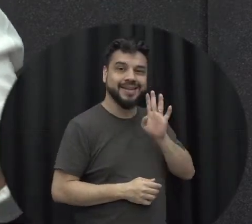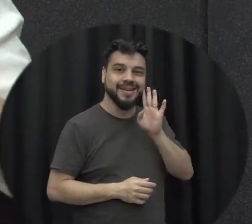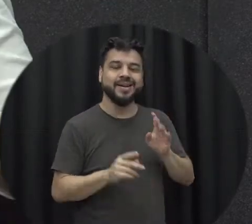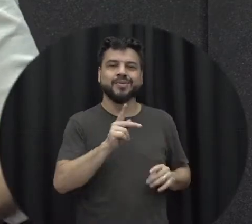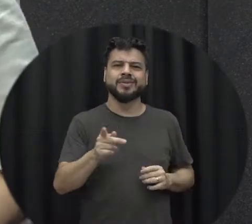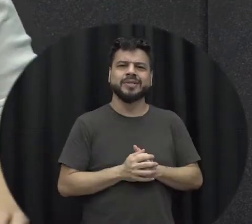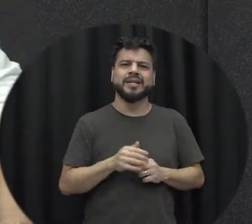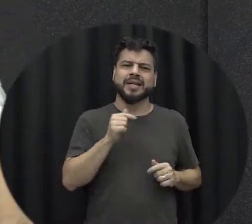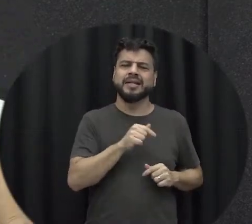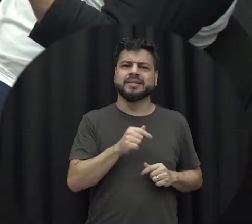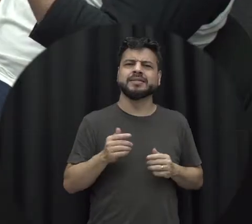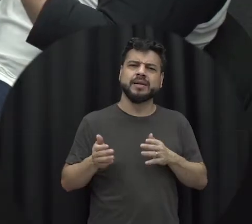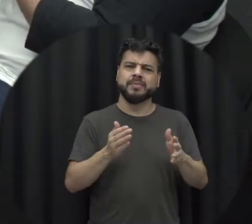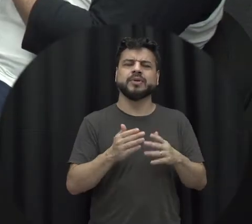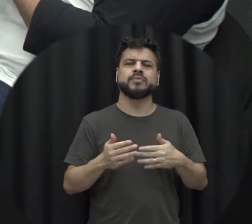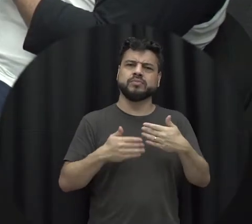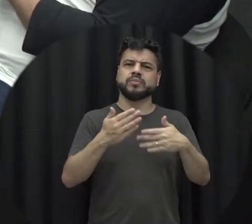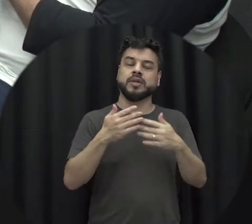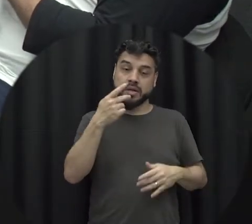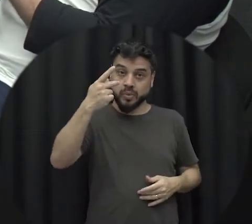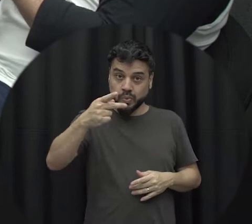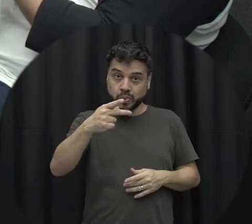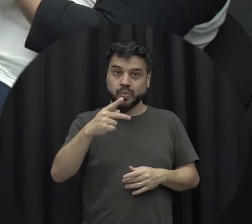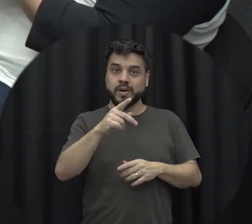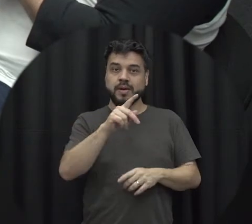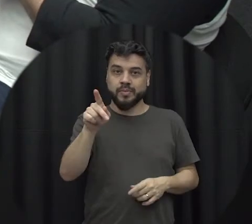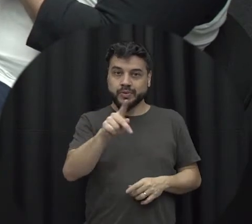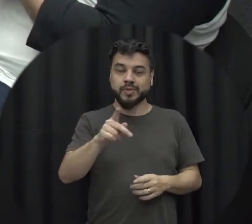acho que esse caminho você está construindo com a tua pesquisa, né, que você tem